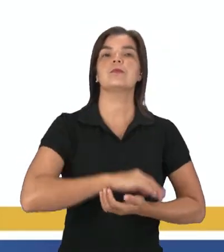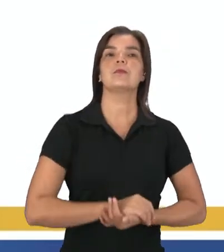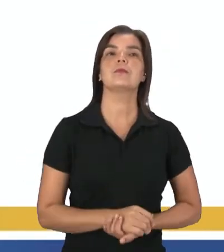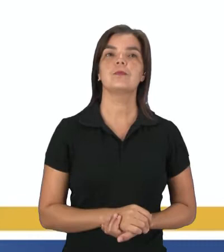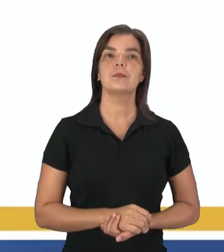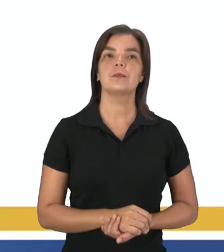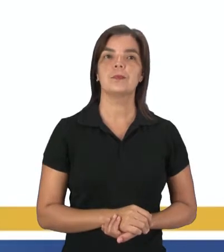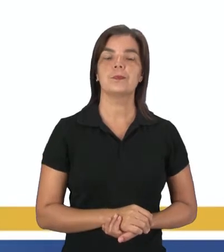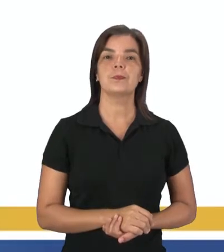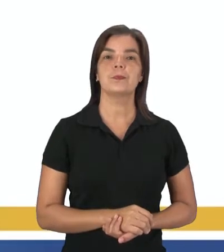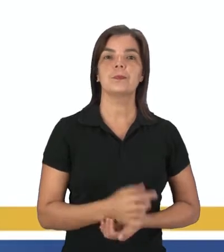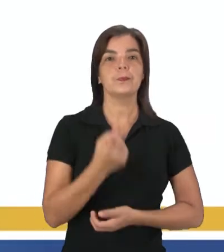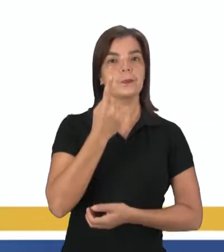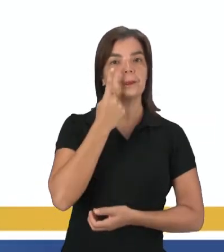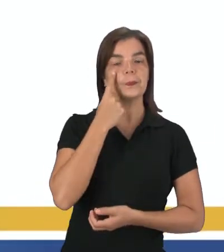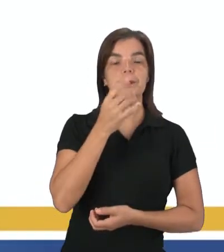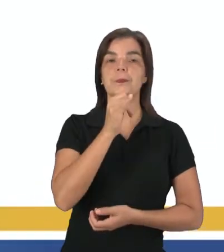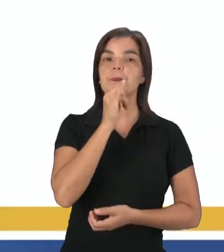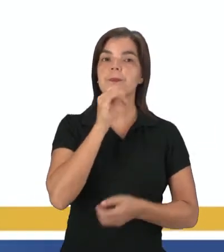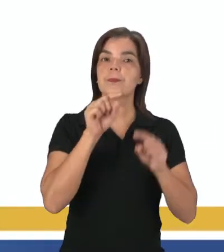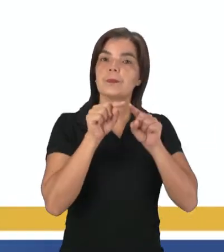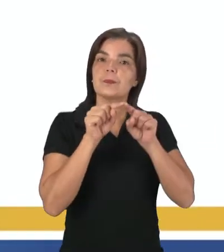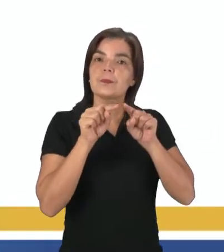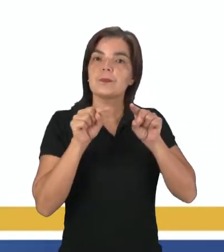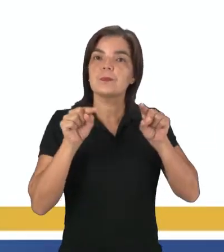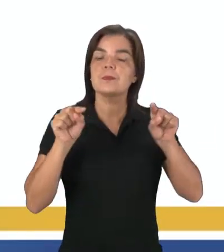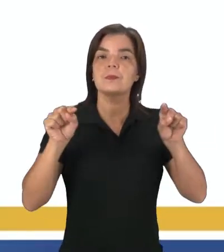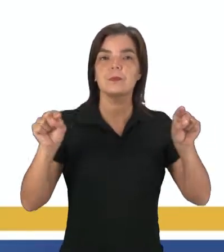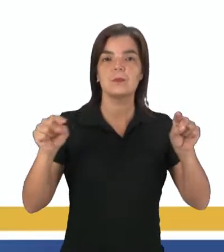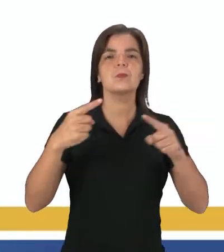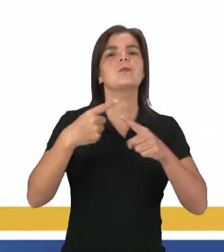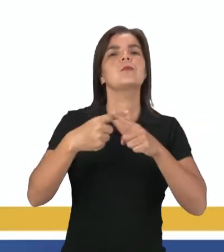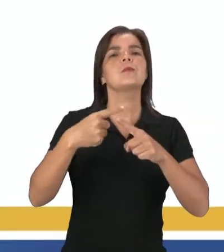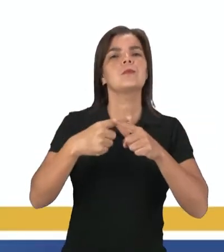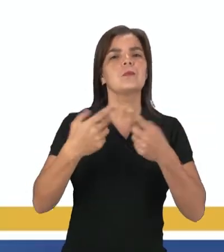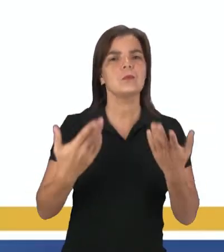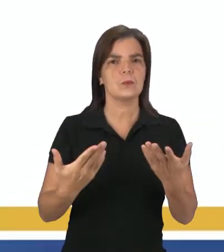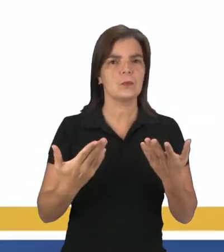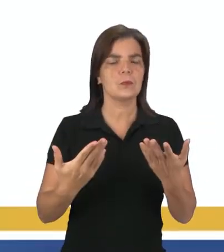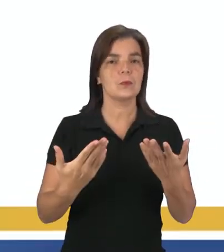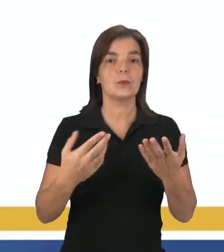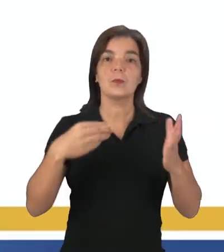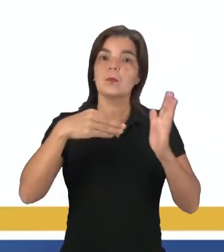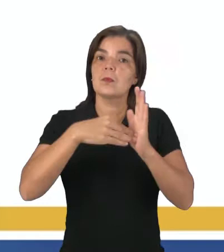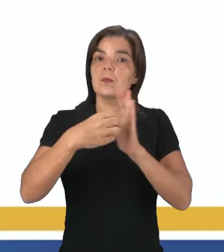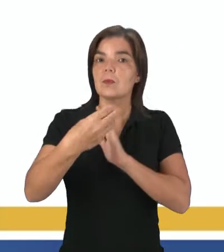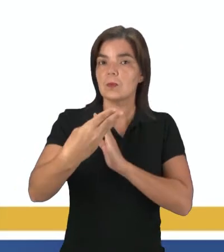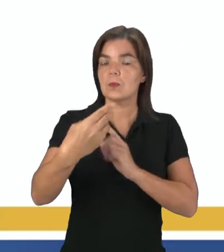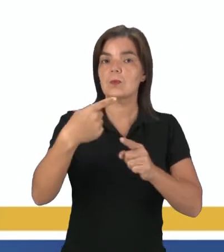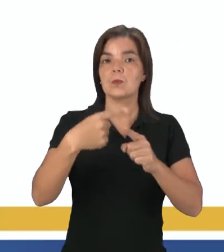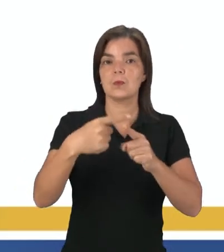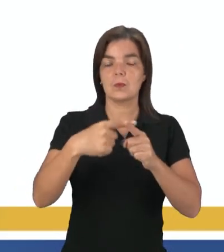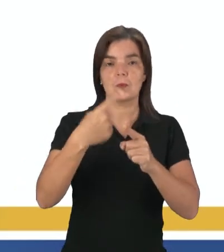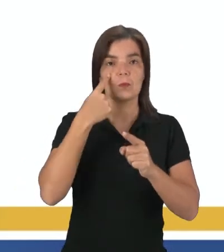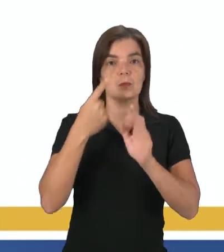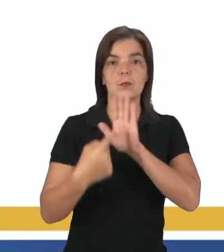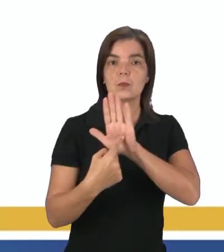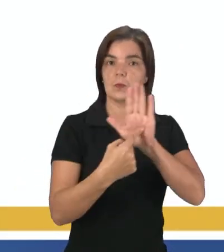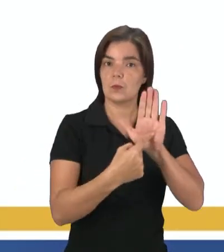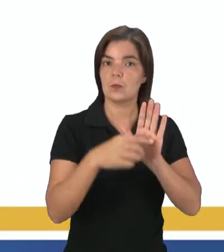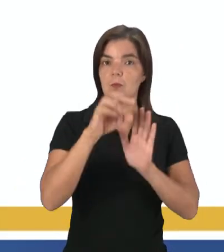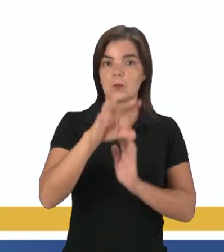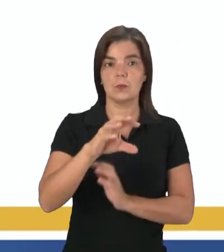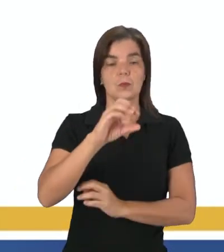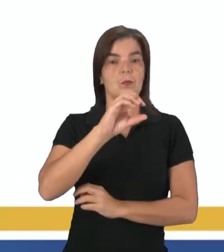e 3. Como vocês podem ver. Por que, né, gente, que eu fui só até o 3? Porque como eu quero representar apenas